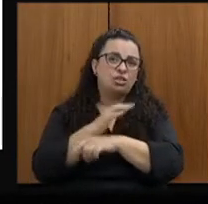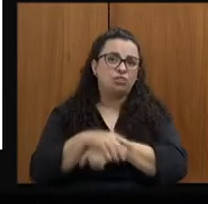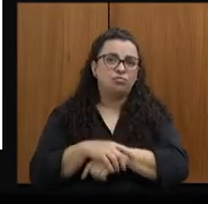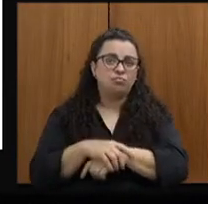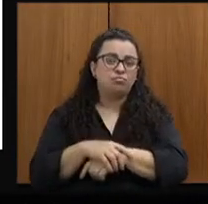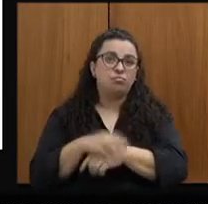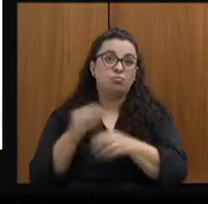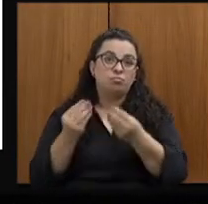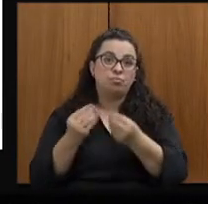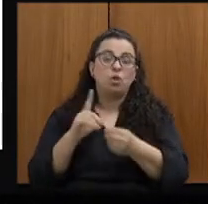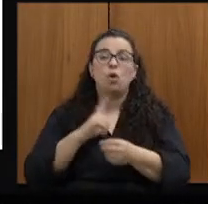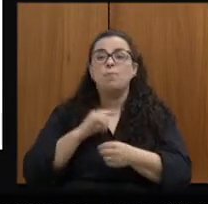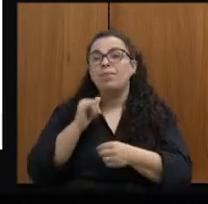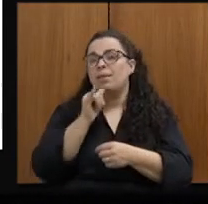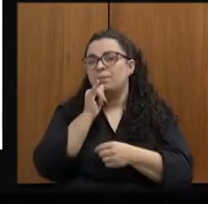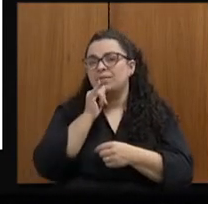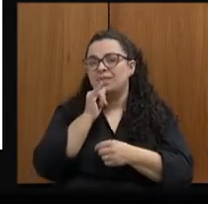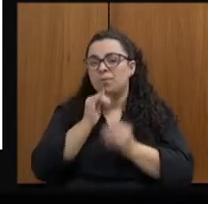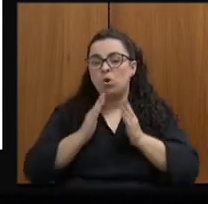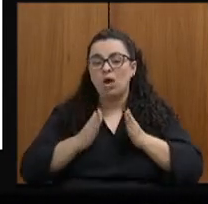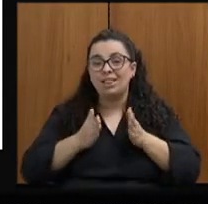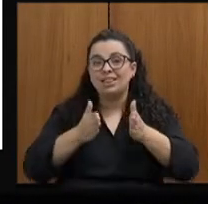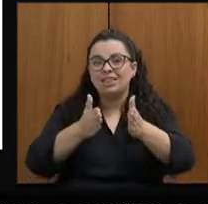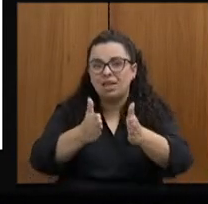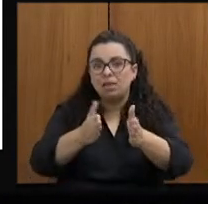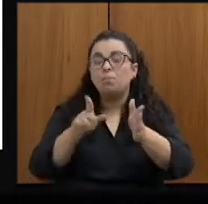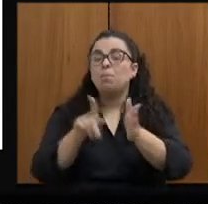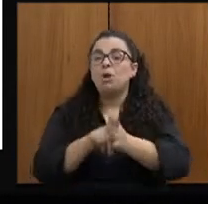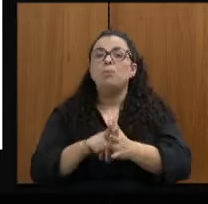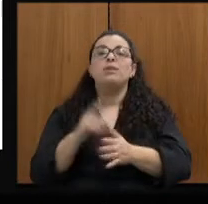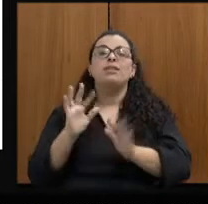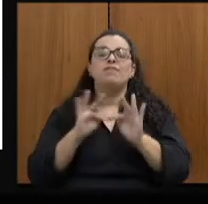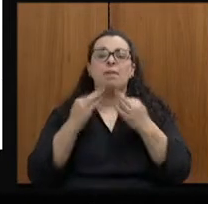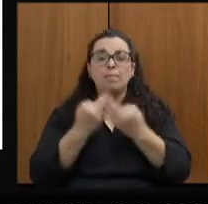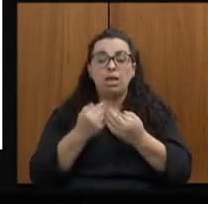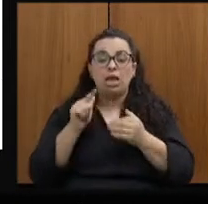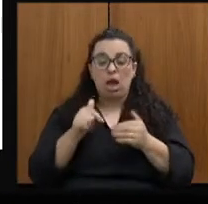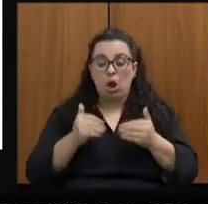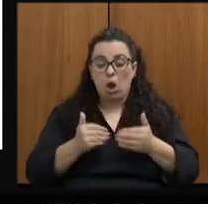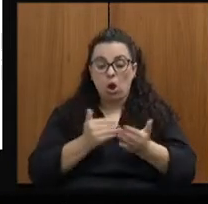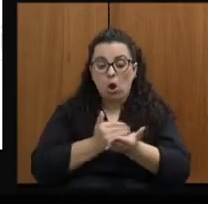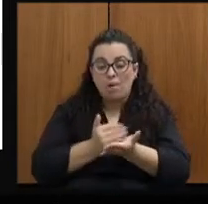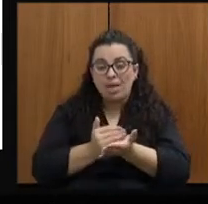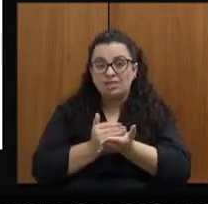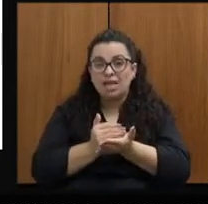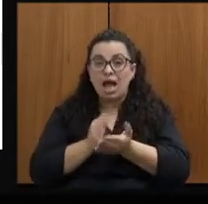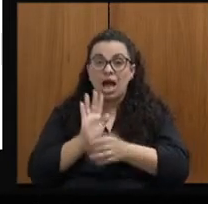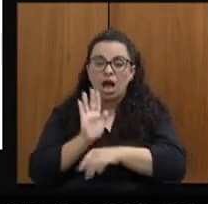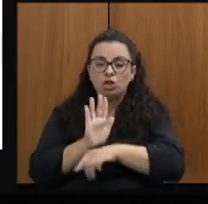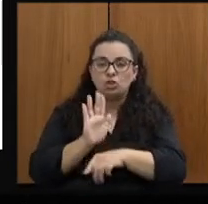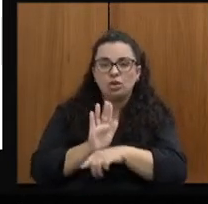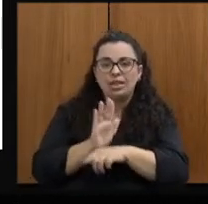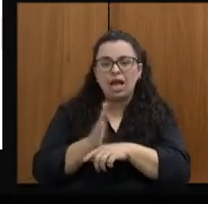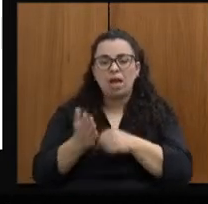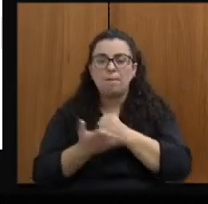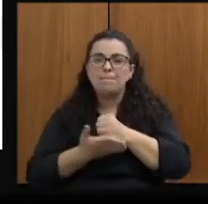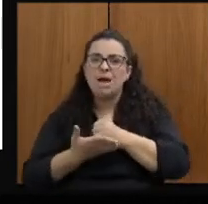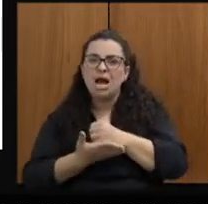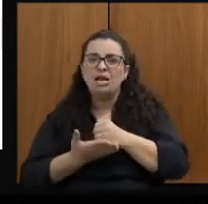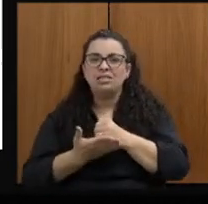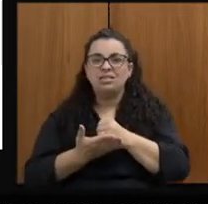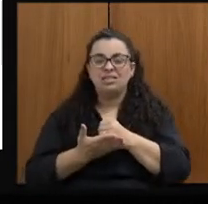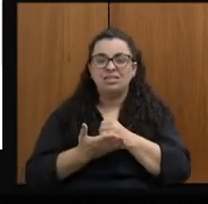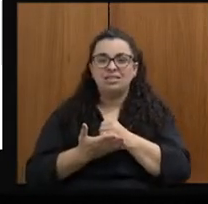gente chama trilha da família, que nós começamos a ajudá-la em condições básicas, a gente ajuda no processo de transição